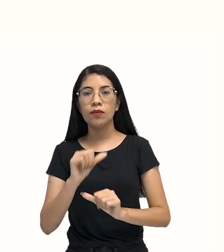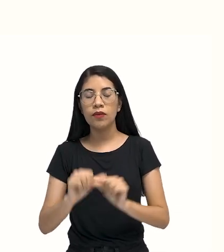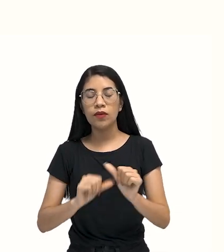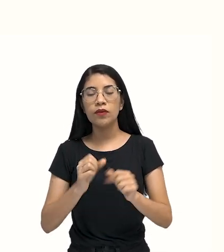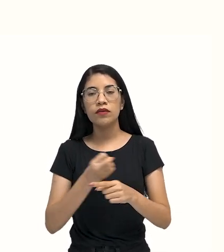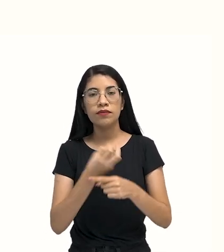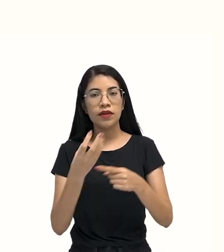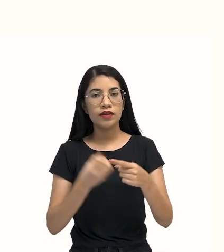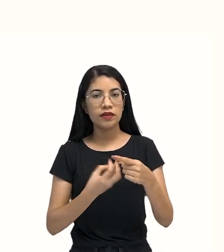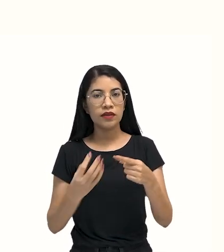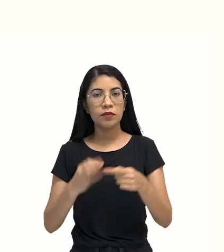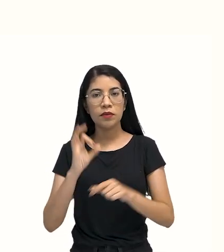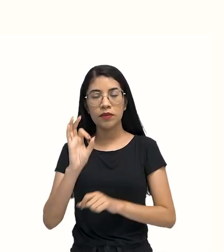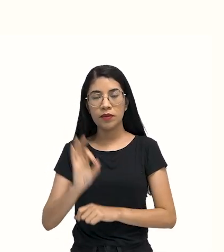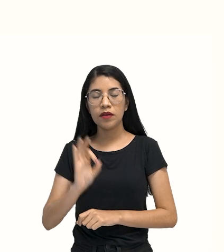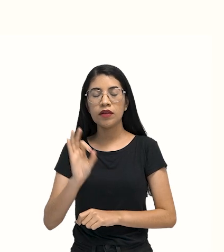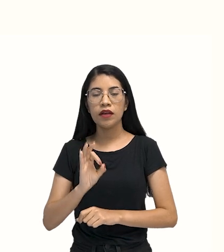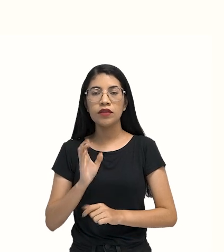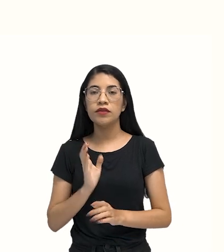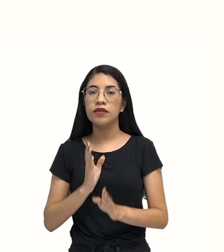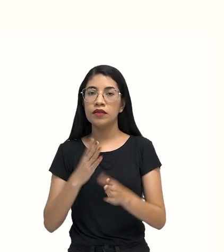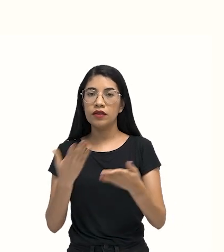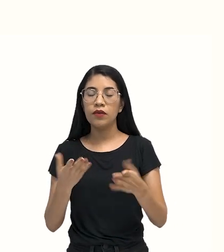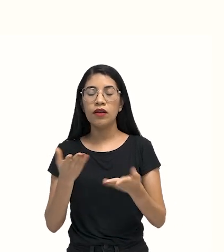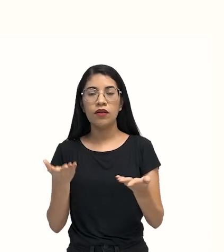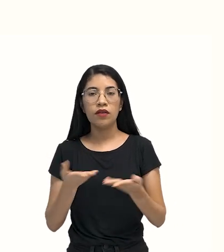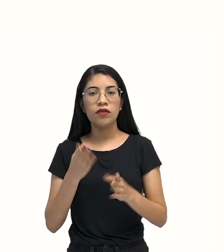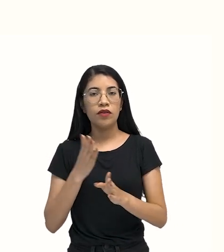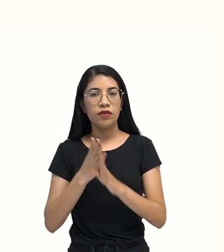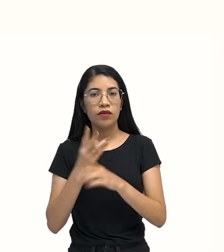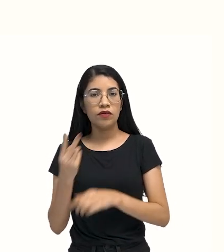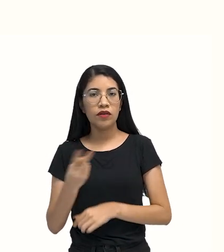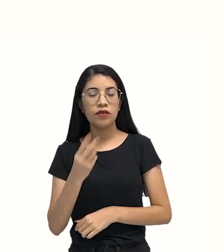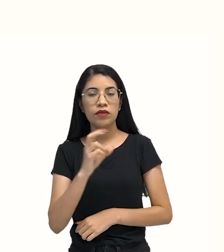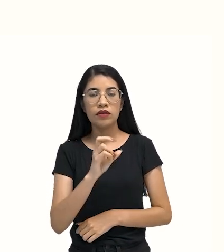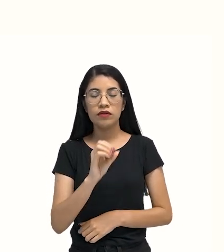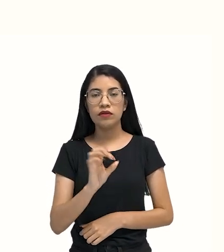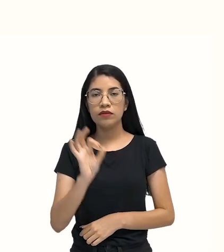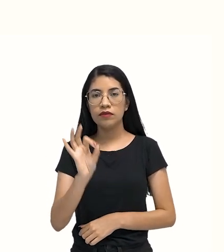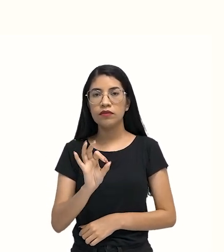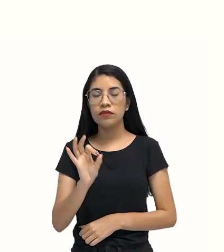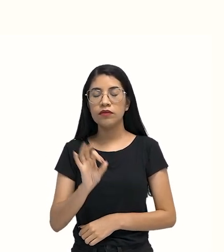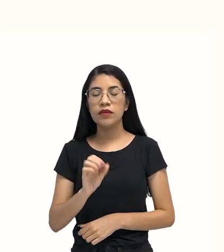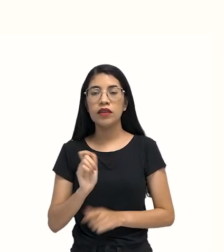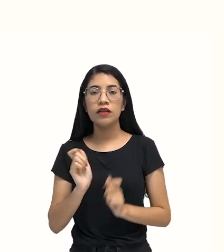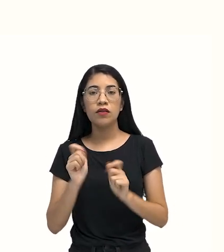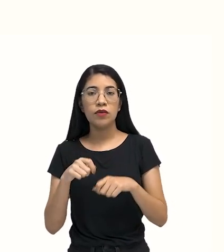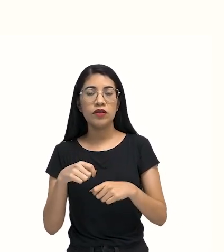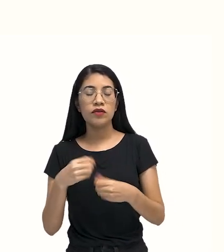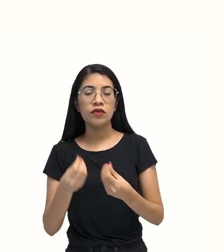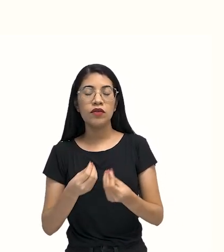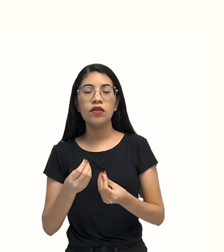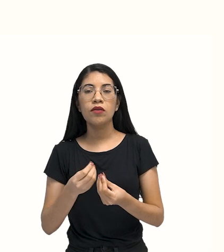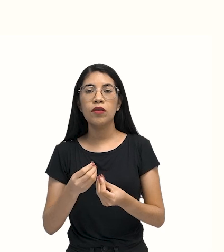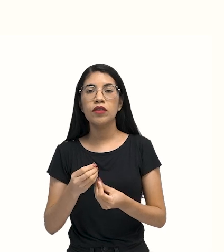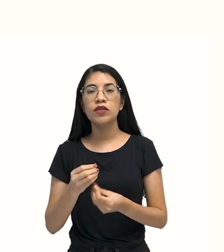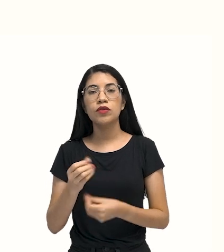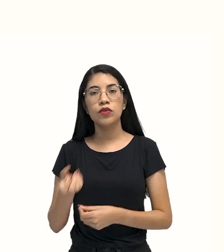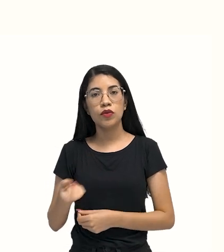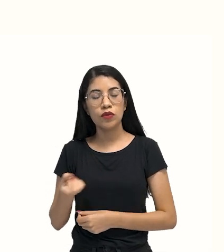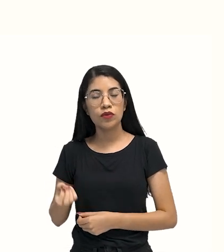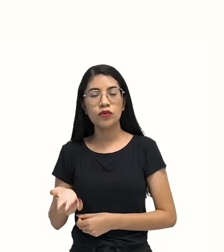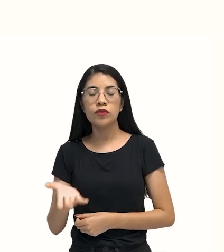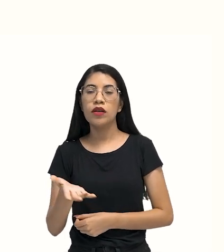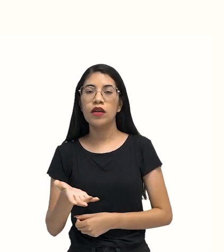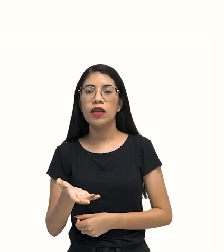tá? Eu vou chegar em 50%. Então, a chance de eu jogar esse dado e sair um número